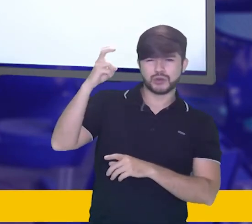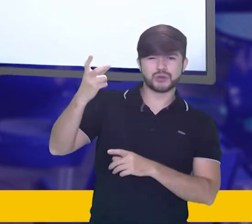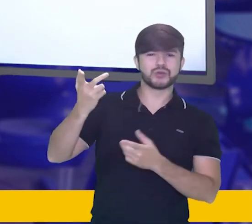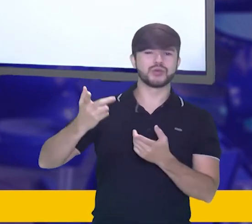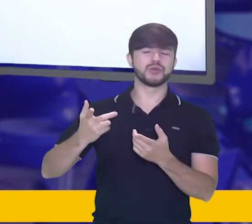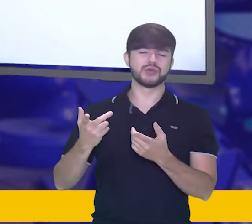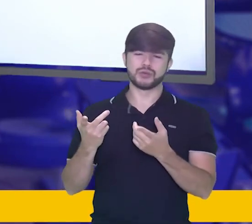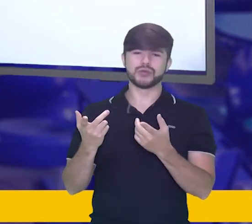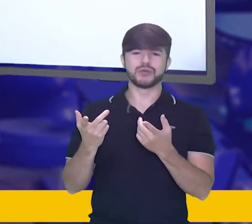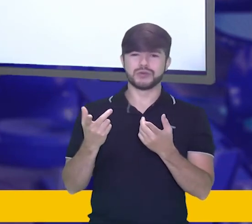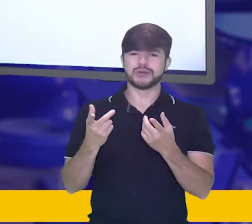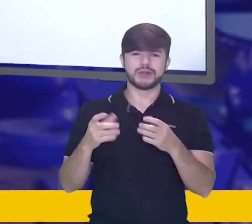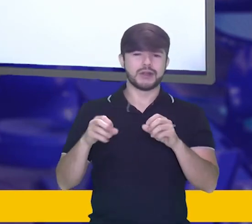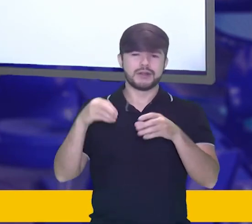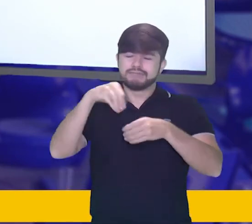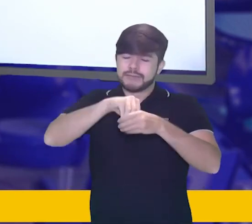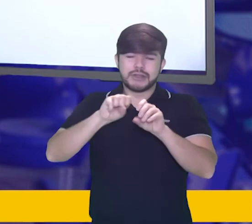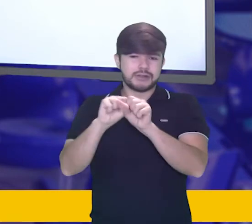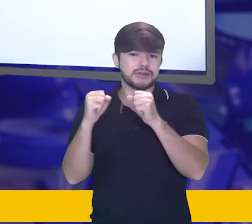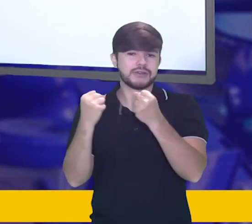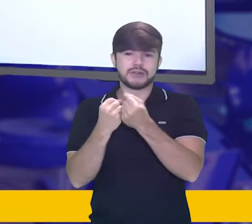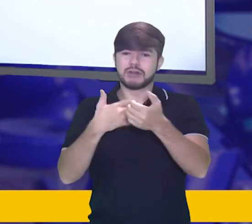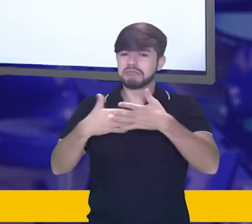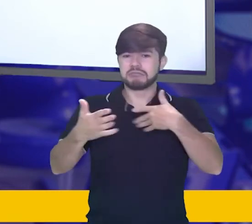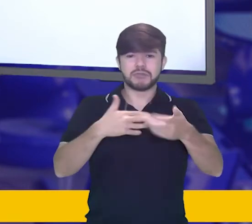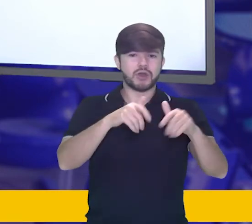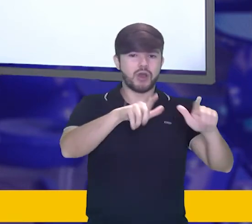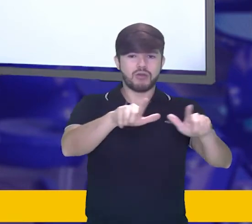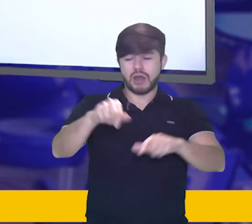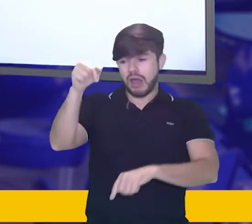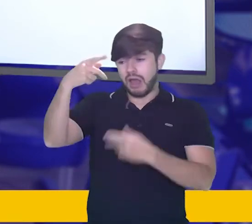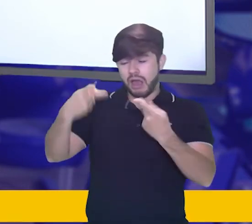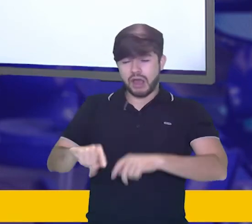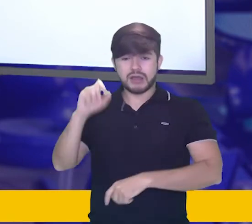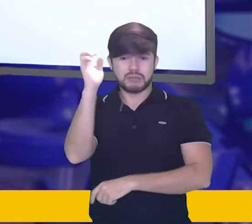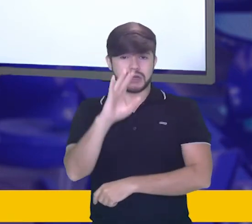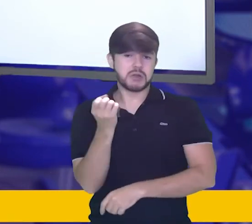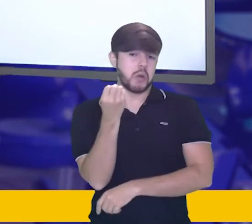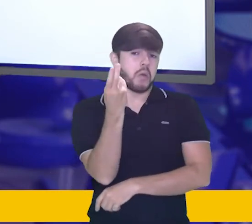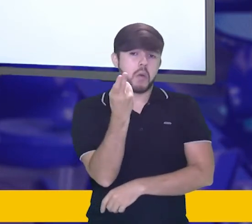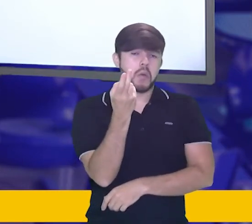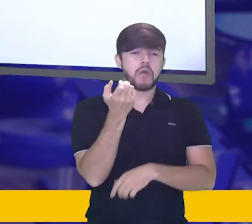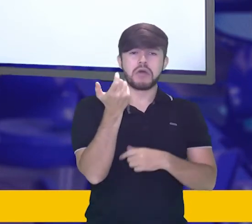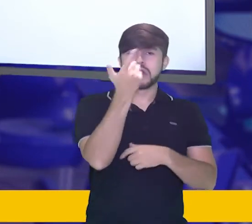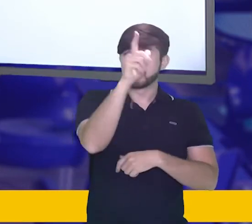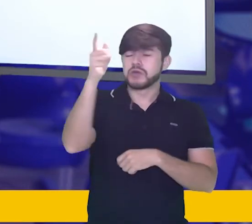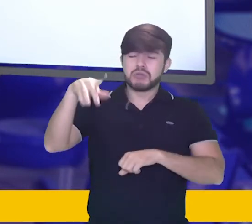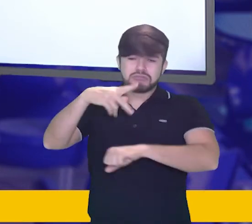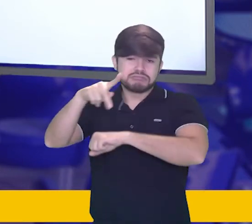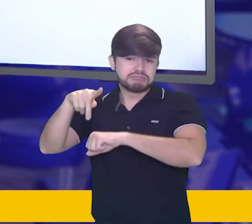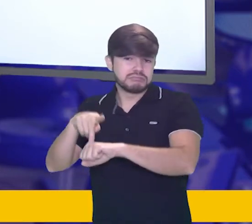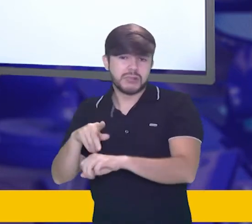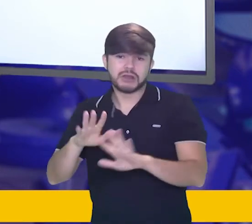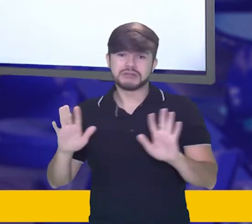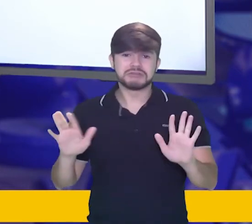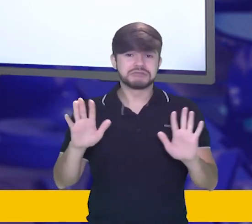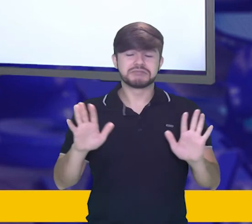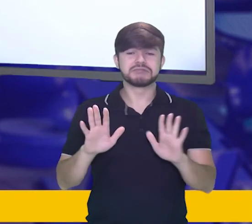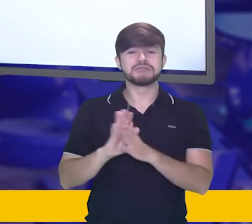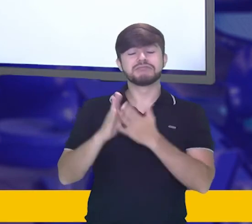de religiões e tradições culturais de uma sociedade, seja ela onde for, aqui no Brasil, em outros